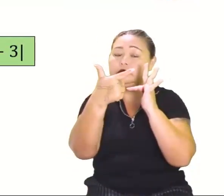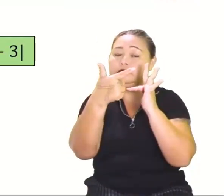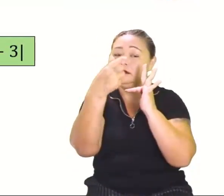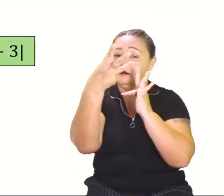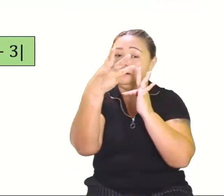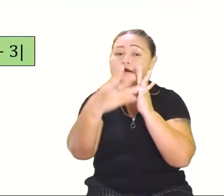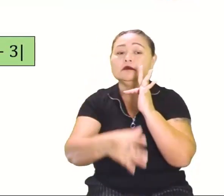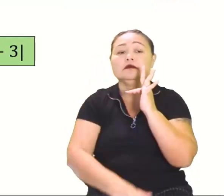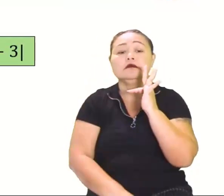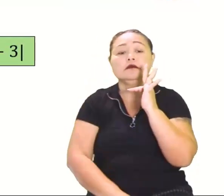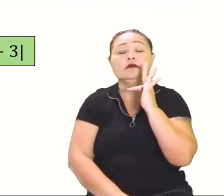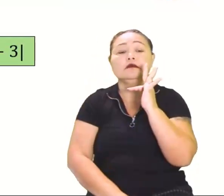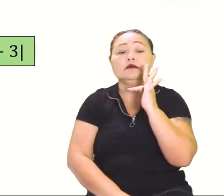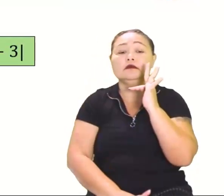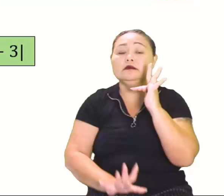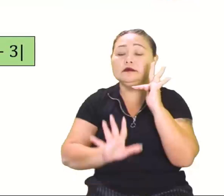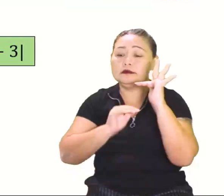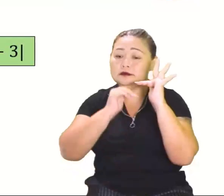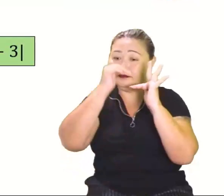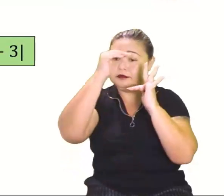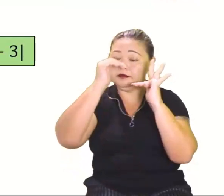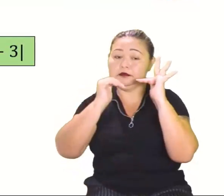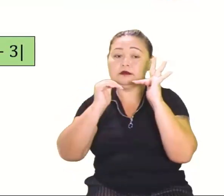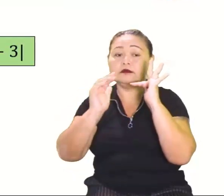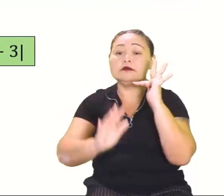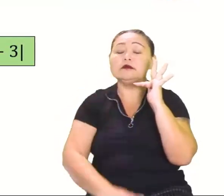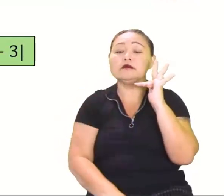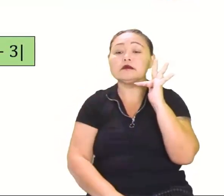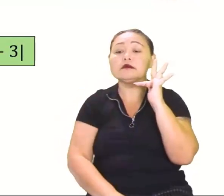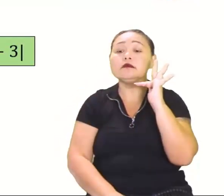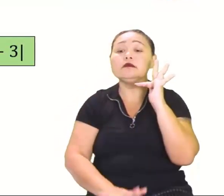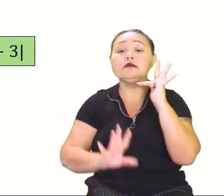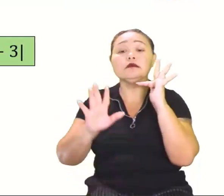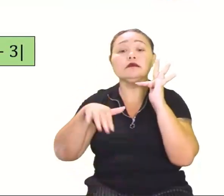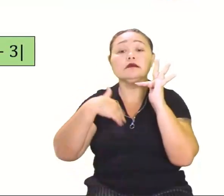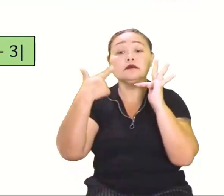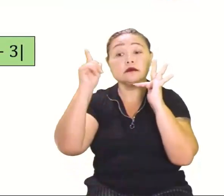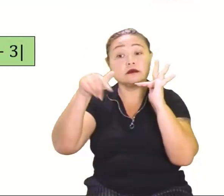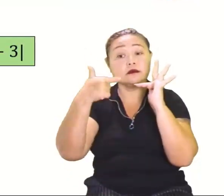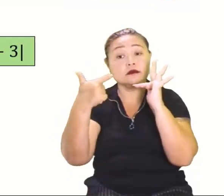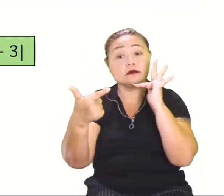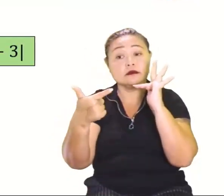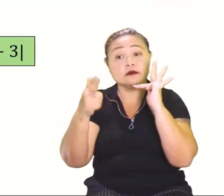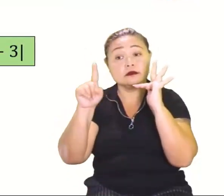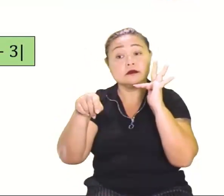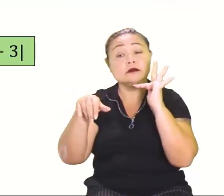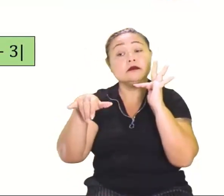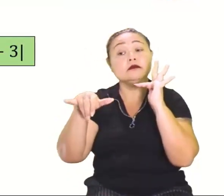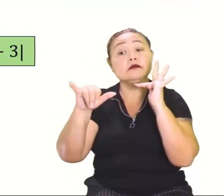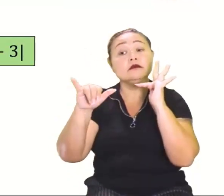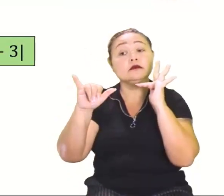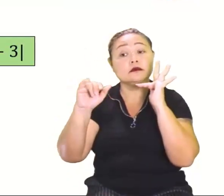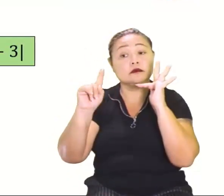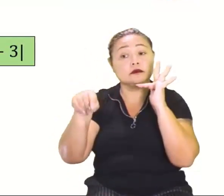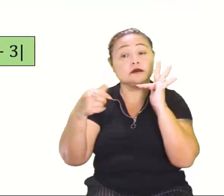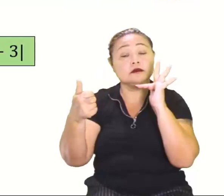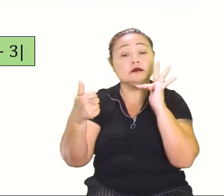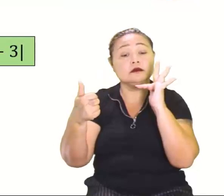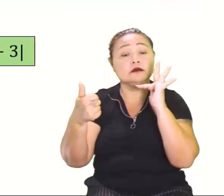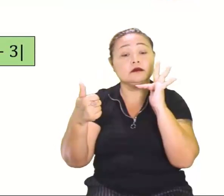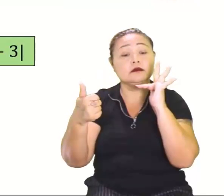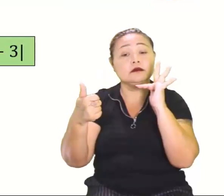2 aqui e o 3 aqui, só para ficar mais amplo o nosso gráfico. Quando x é 2, o nosso y é 1.